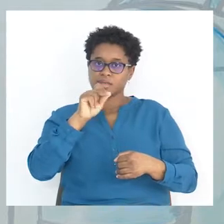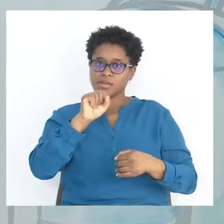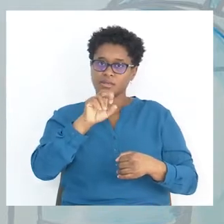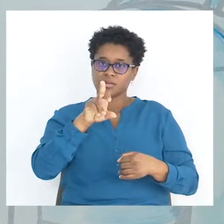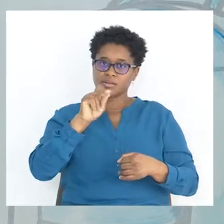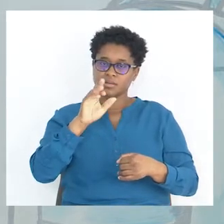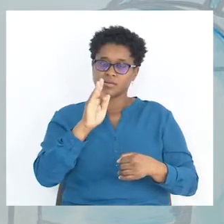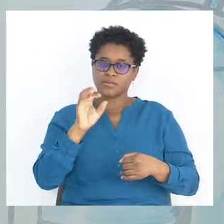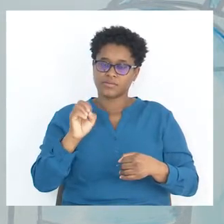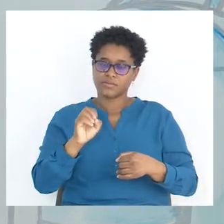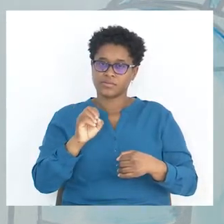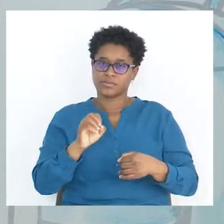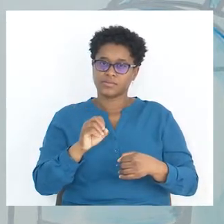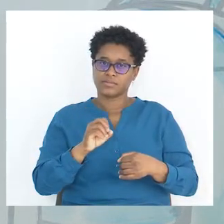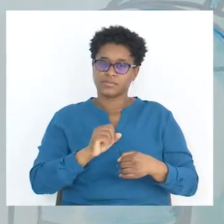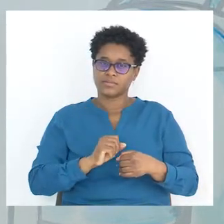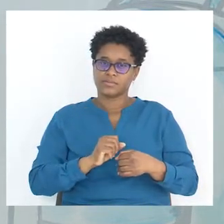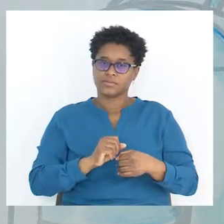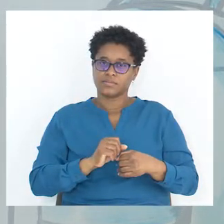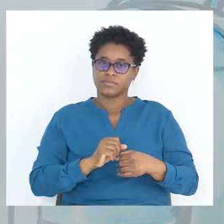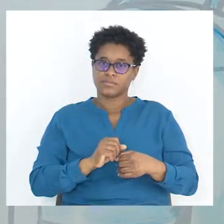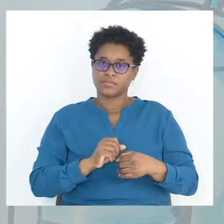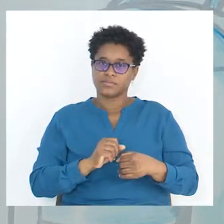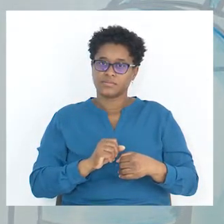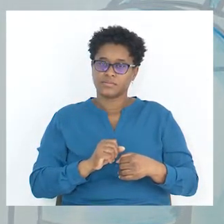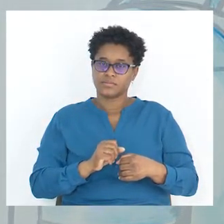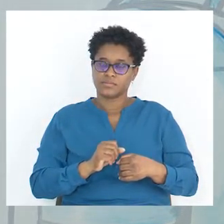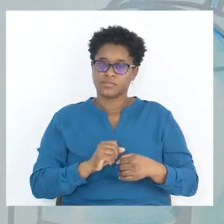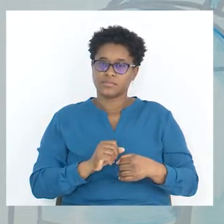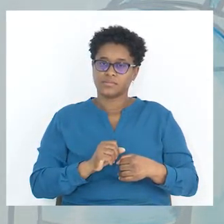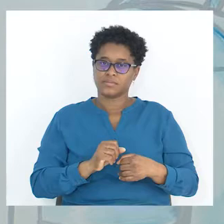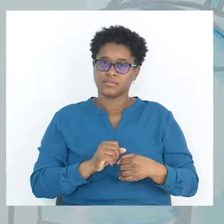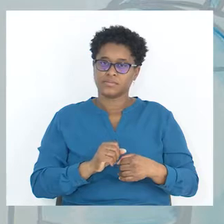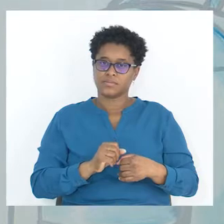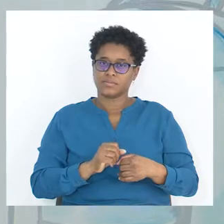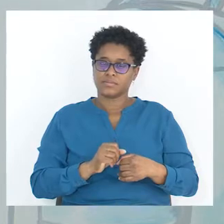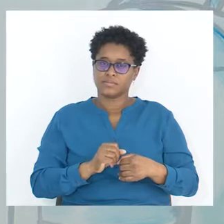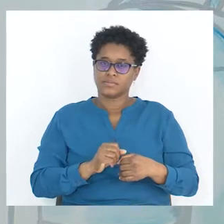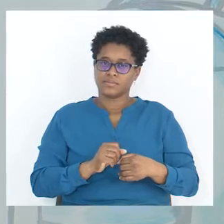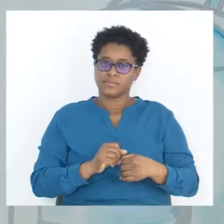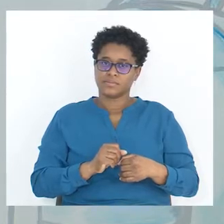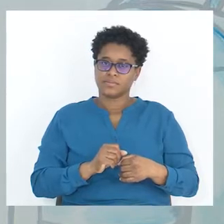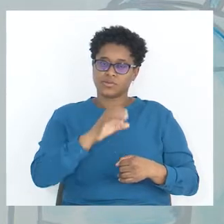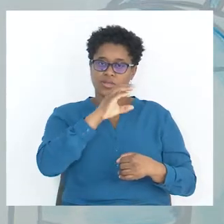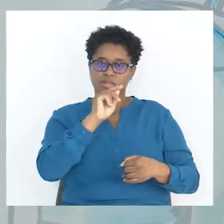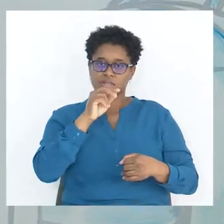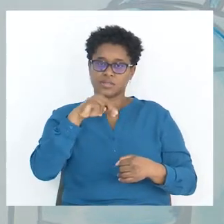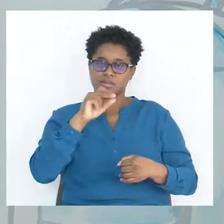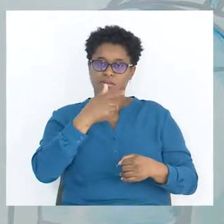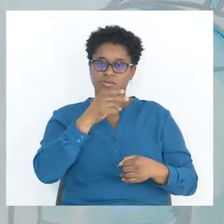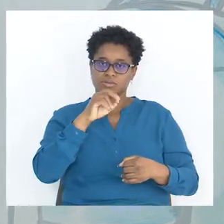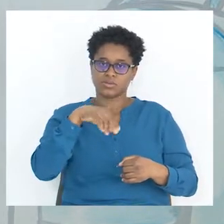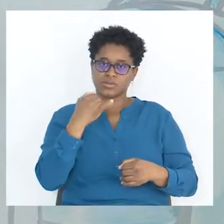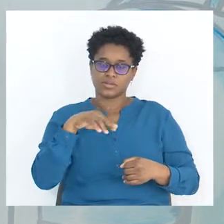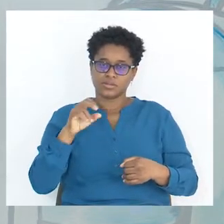parágrafo. Será útil, emoção individual, também está a falar com a serotonina. A